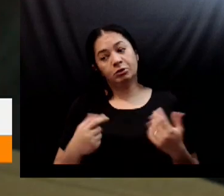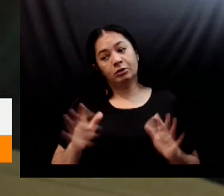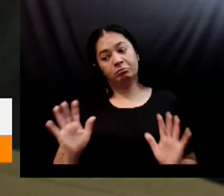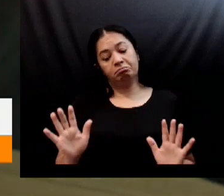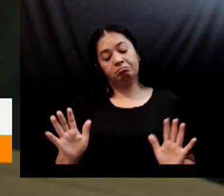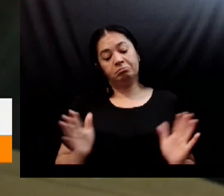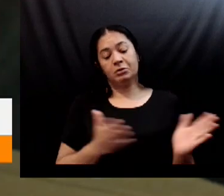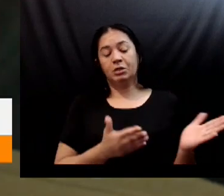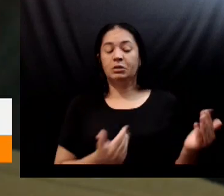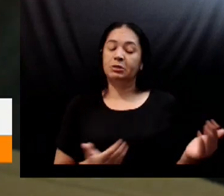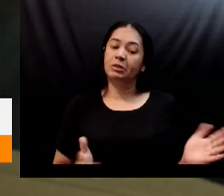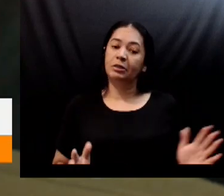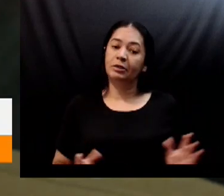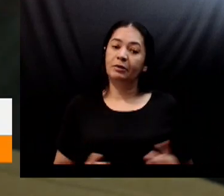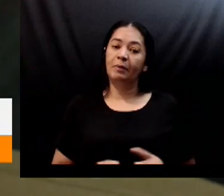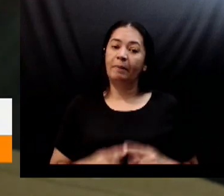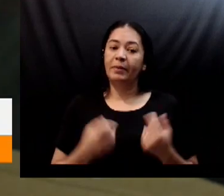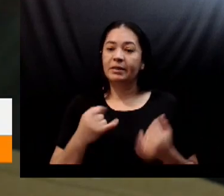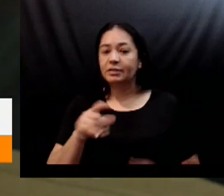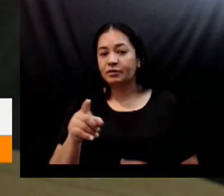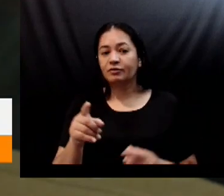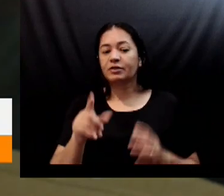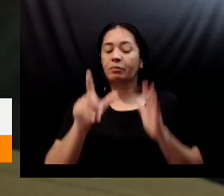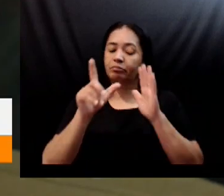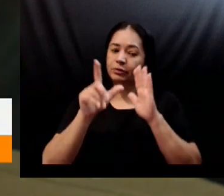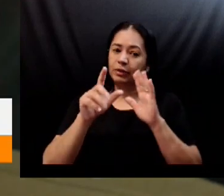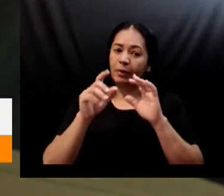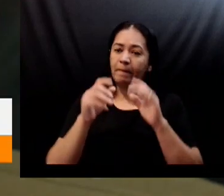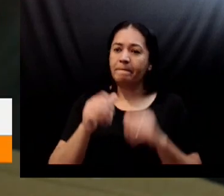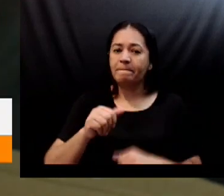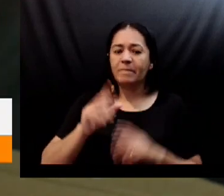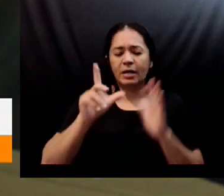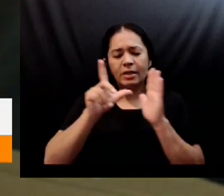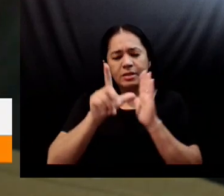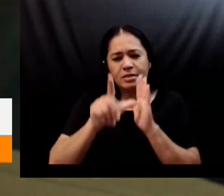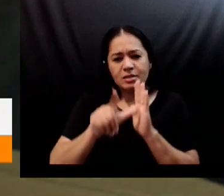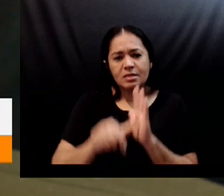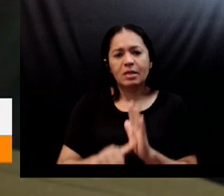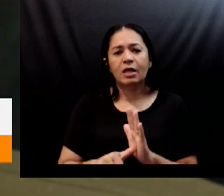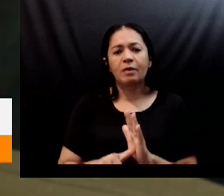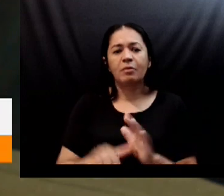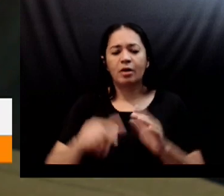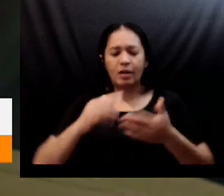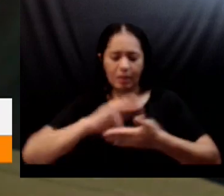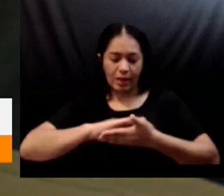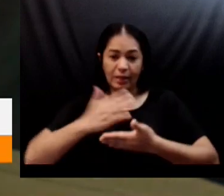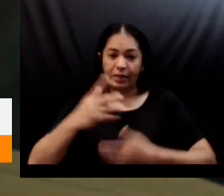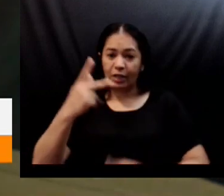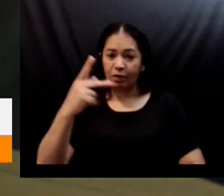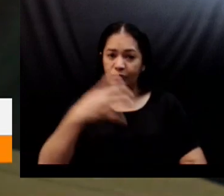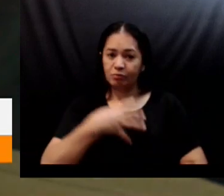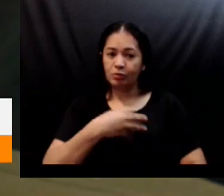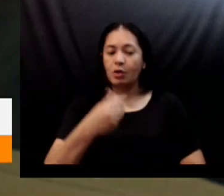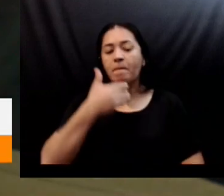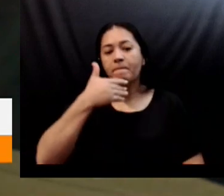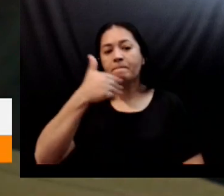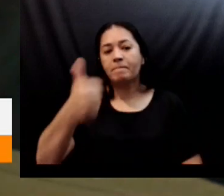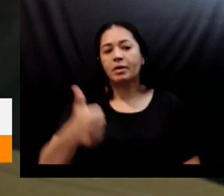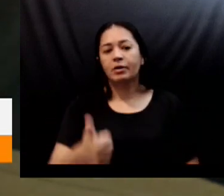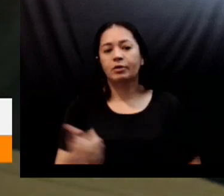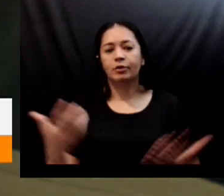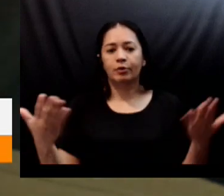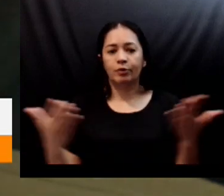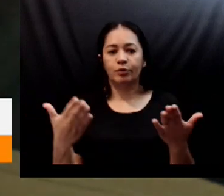se você puder retardar, né? Quanto mais retardar aí a tela para o seu filho, melhor é. Hoje nós estamos falando